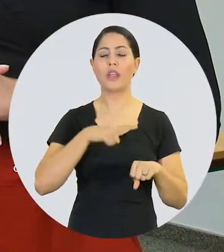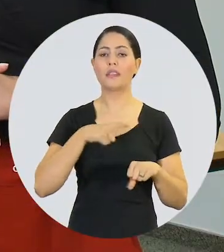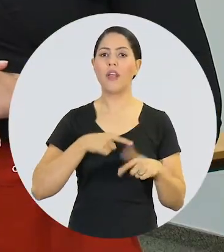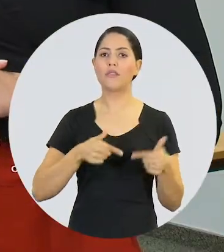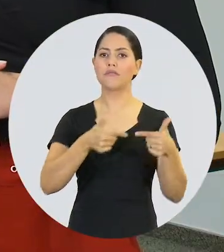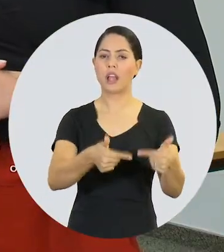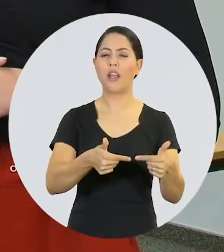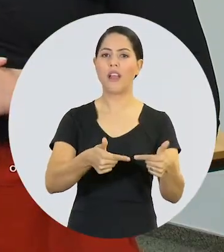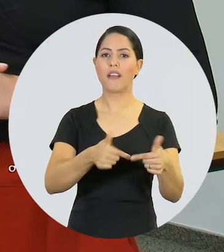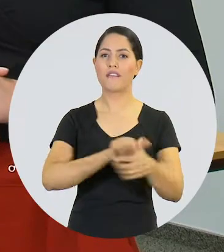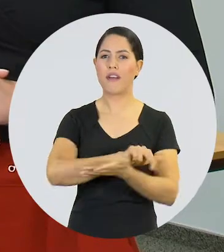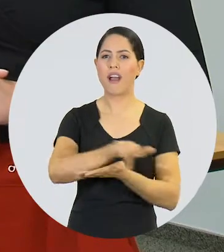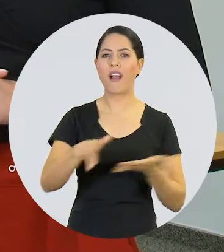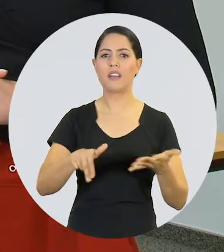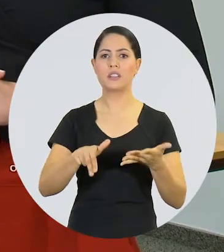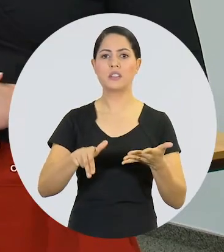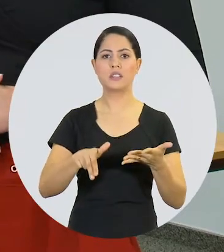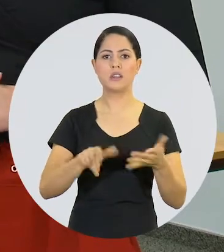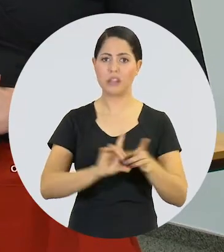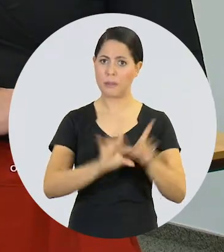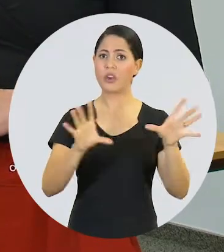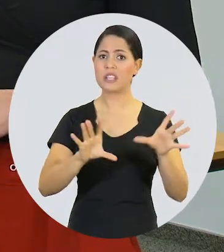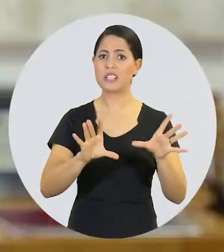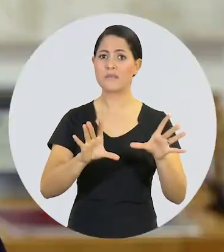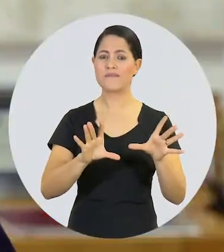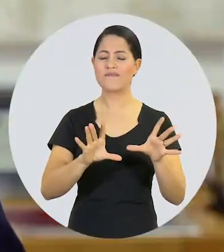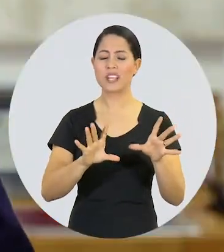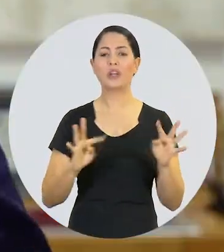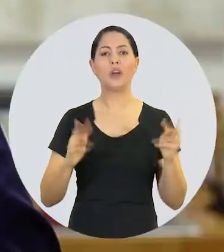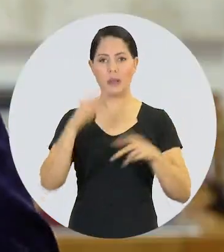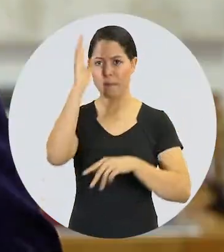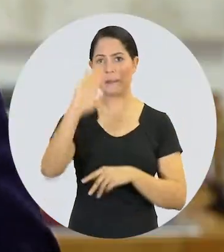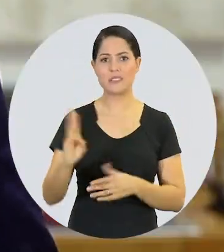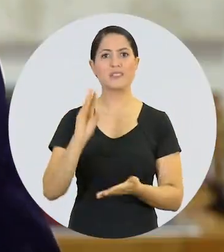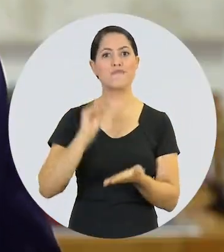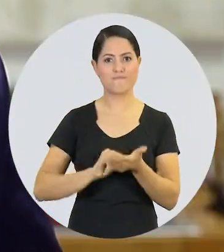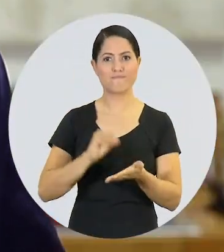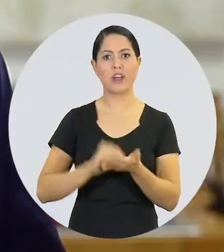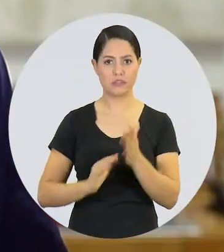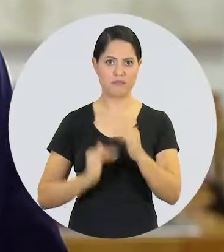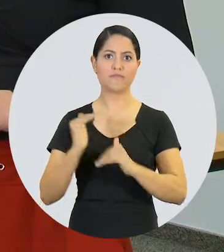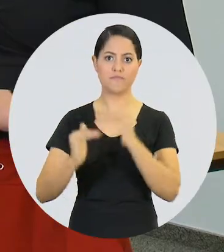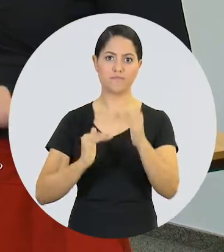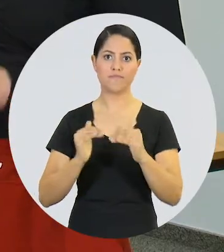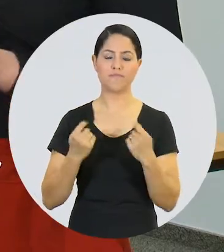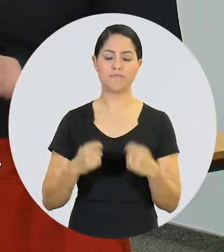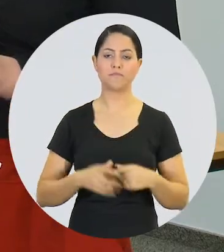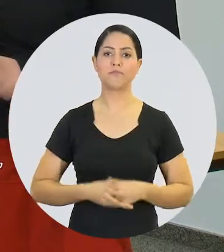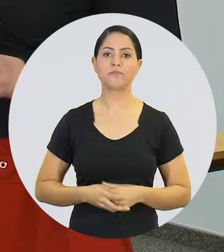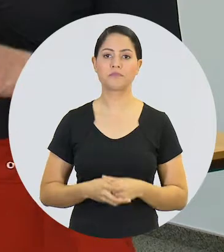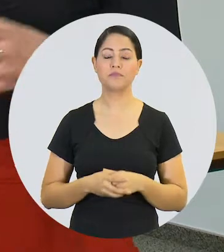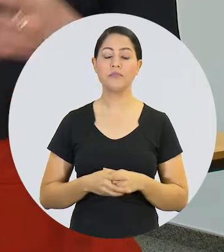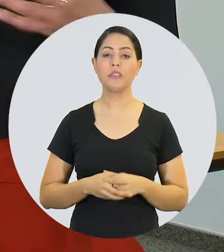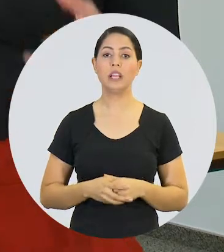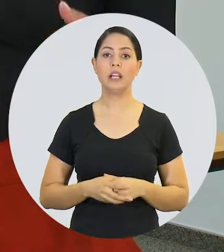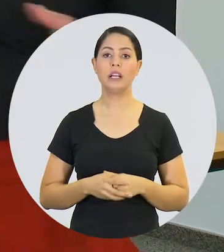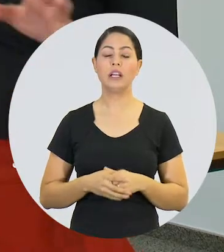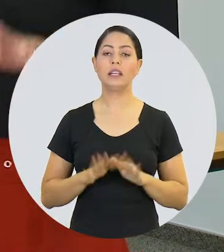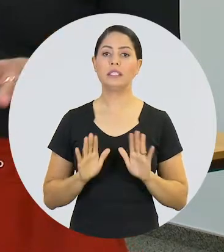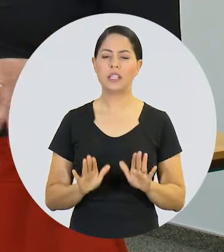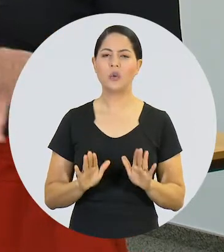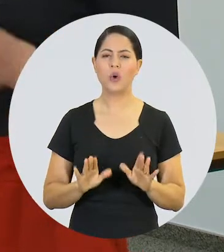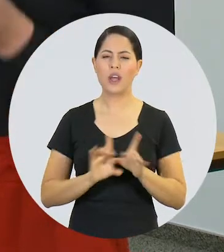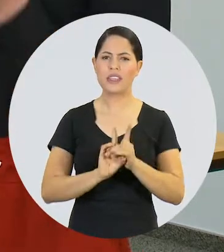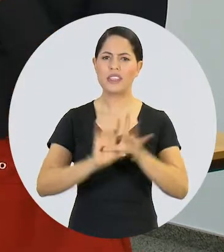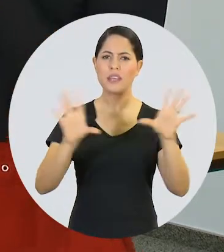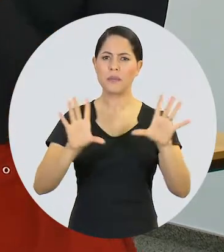as manifestações que importam, concretas do regime democrático, tudo isso no Brasil ainda está em construção. Para se termos democracia, é